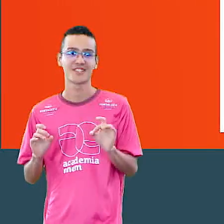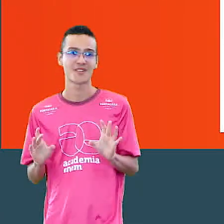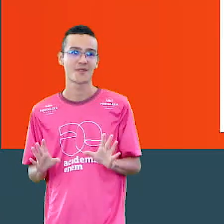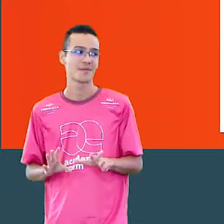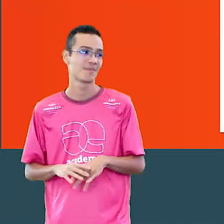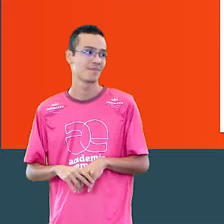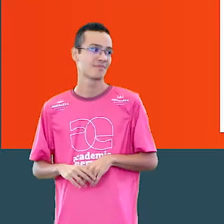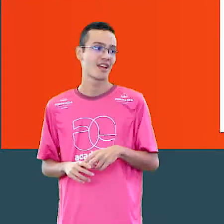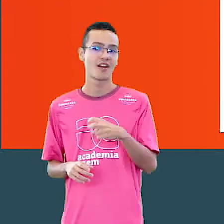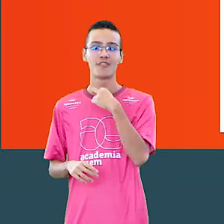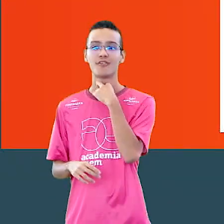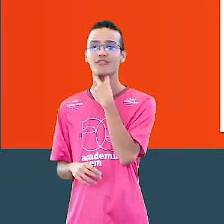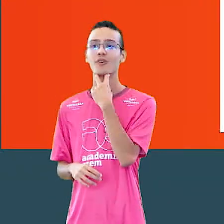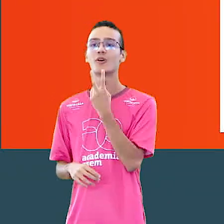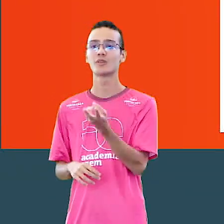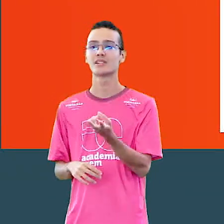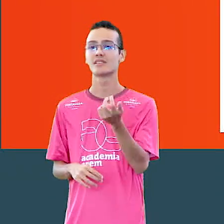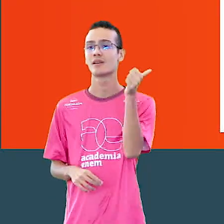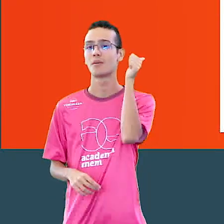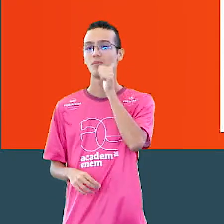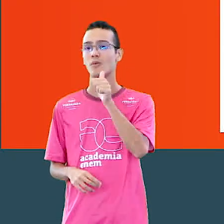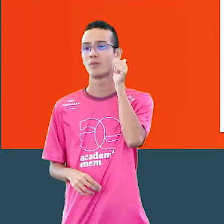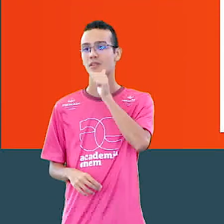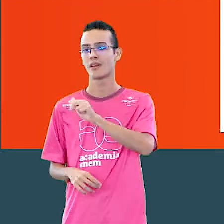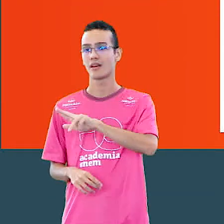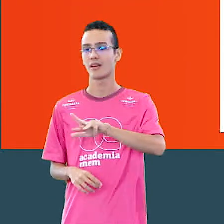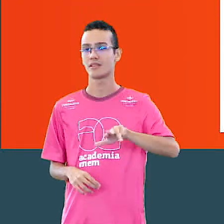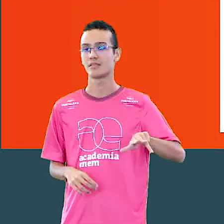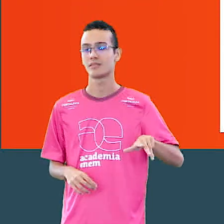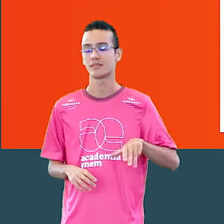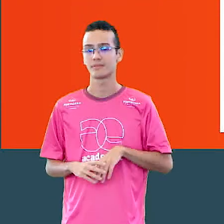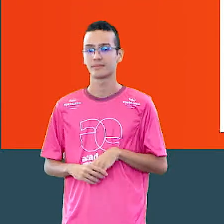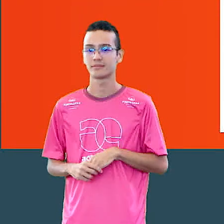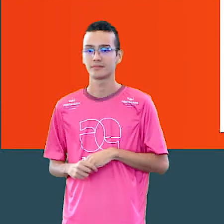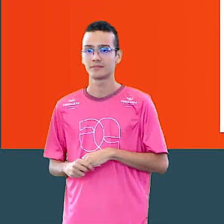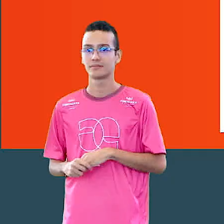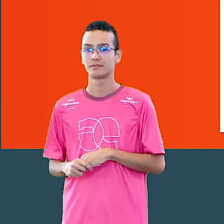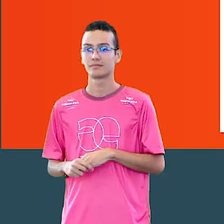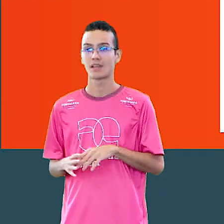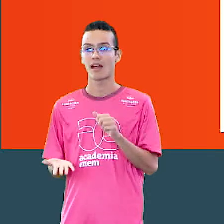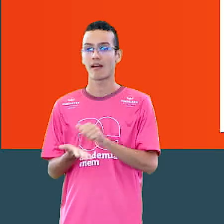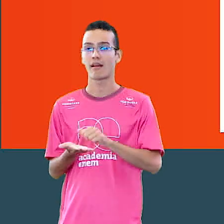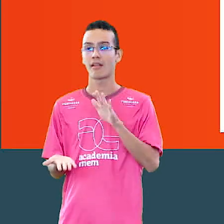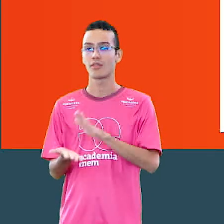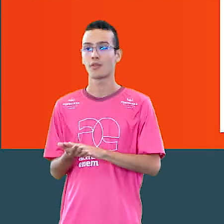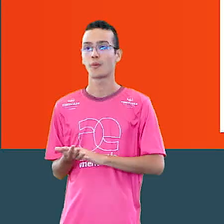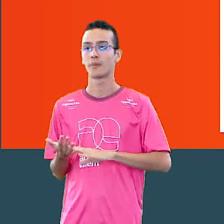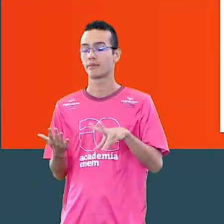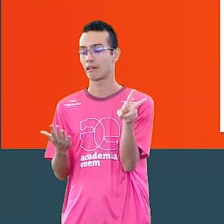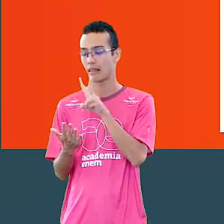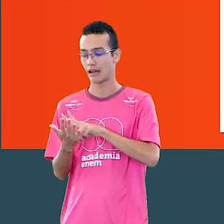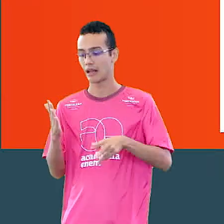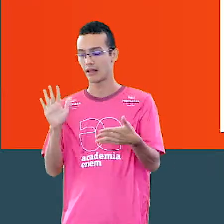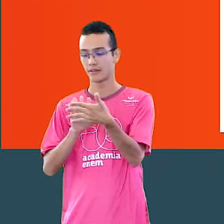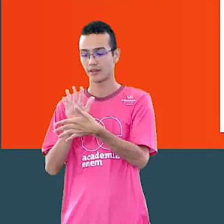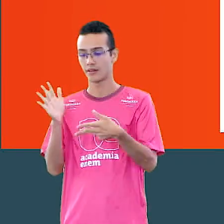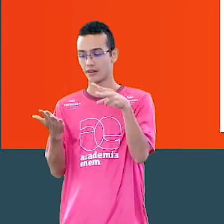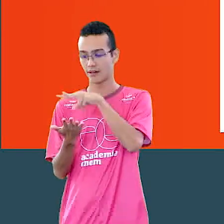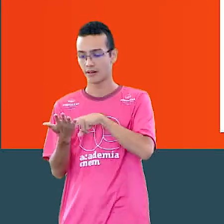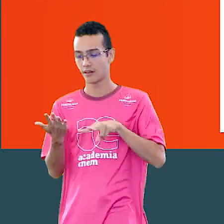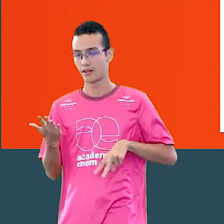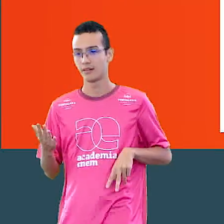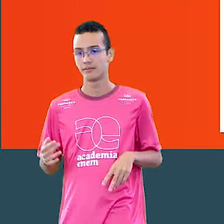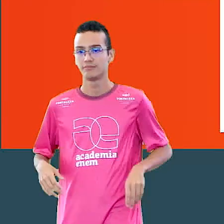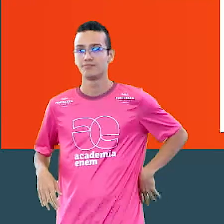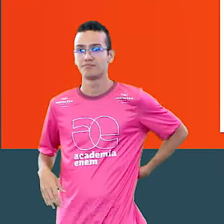Vozes mulheres. Vozes mulheres. Anotem e leiam esse texto, como ele é rico, como ele é lindo, como ele fala